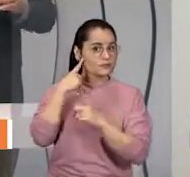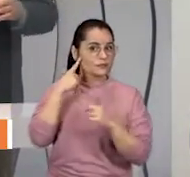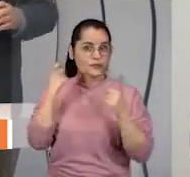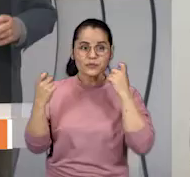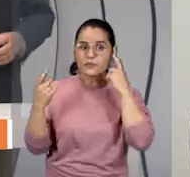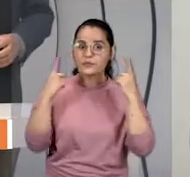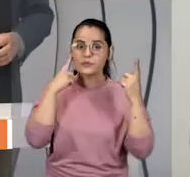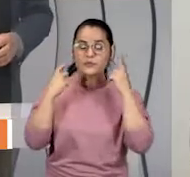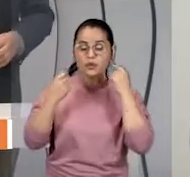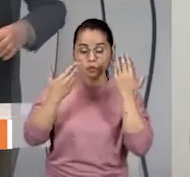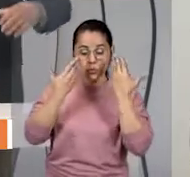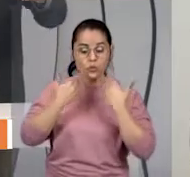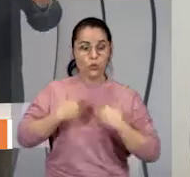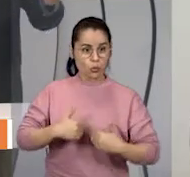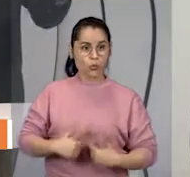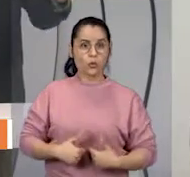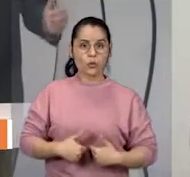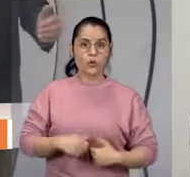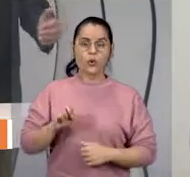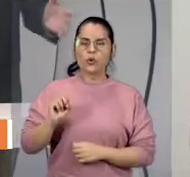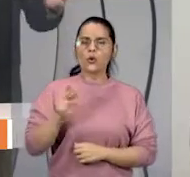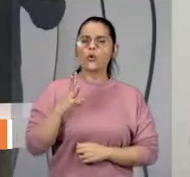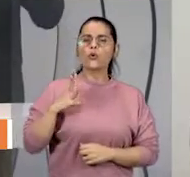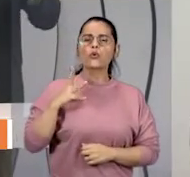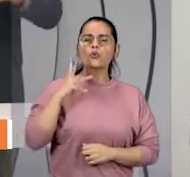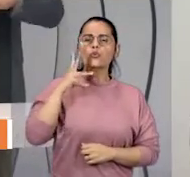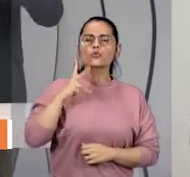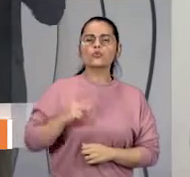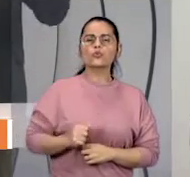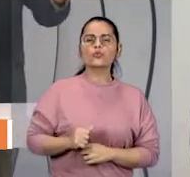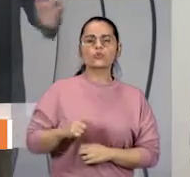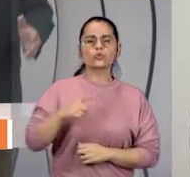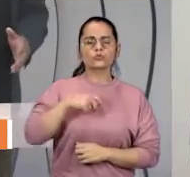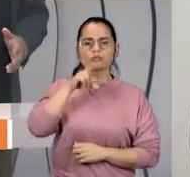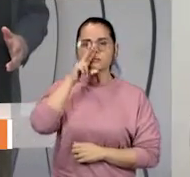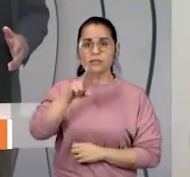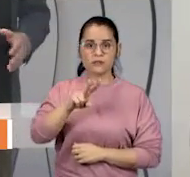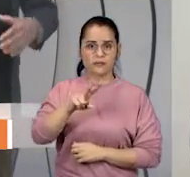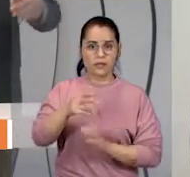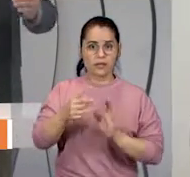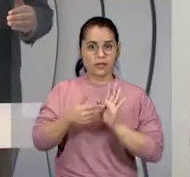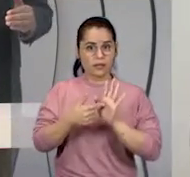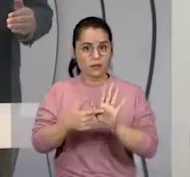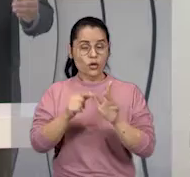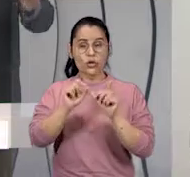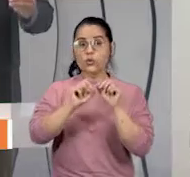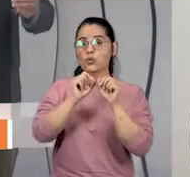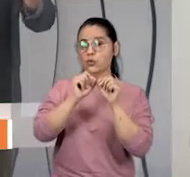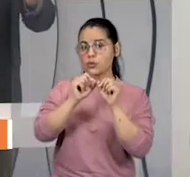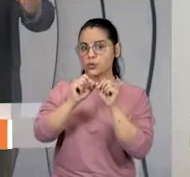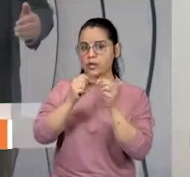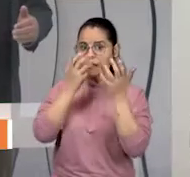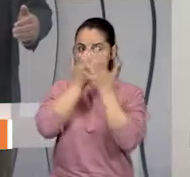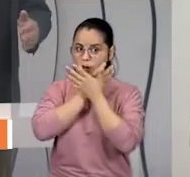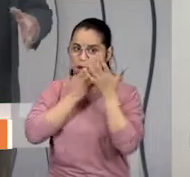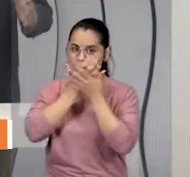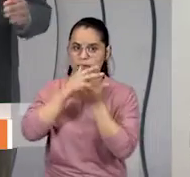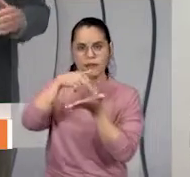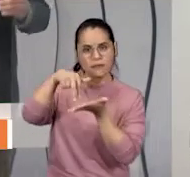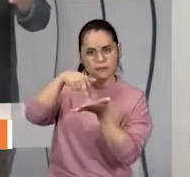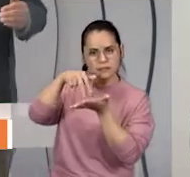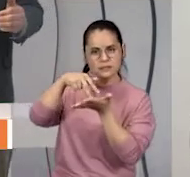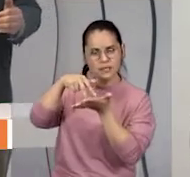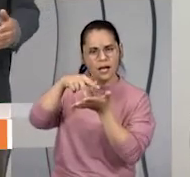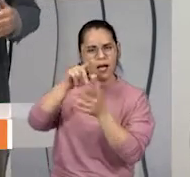com o seu próprio corpo ou com tudo que você vê na sua frente. Então, cantar e dançar